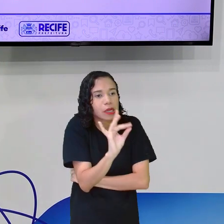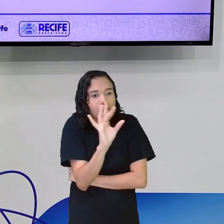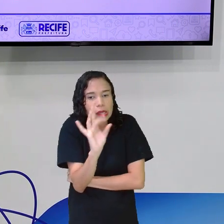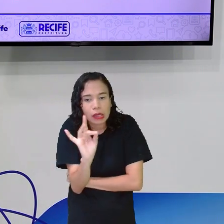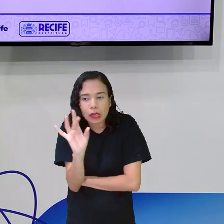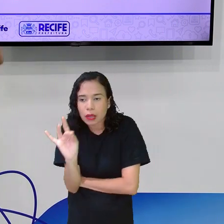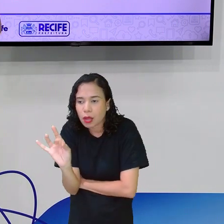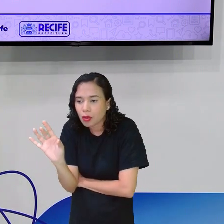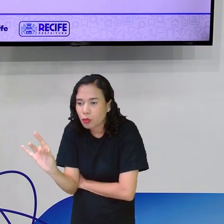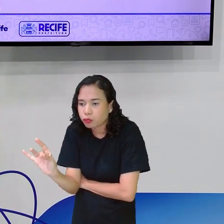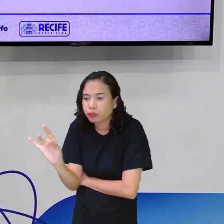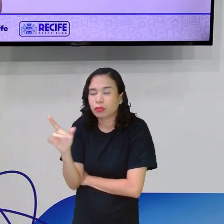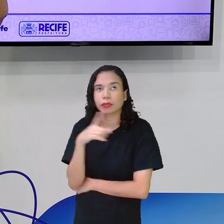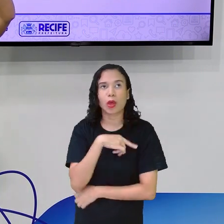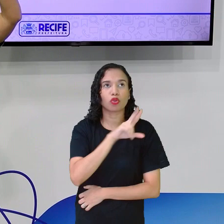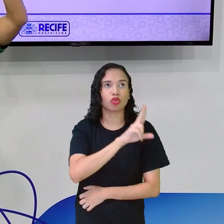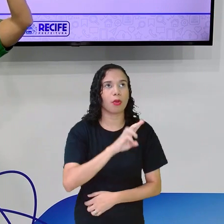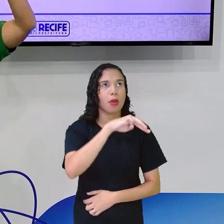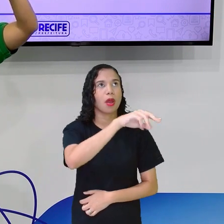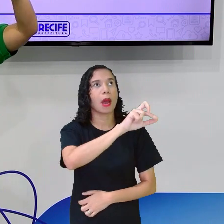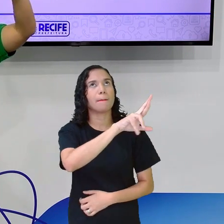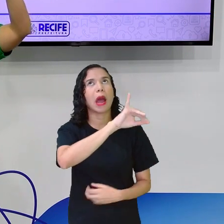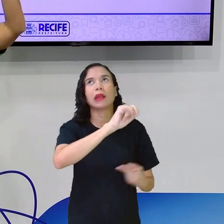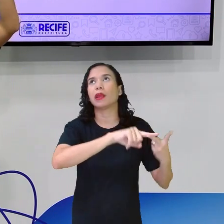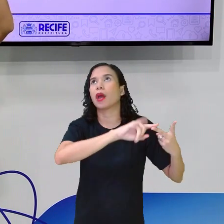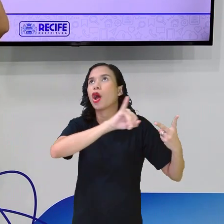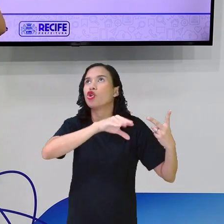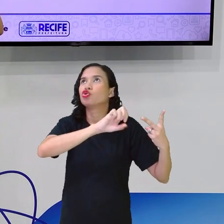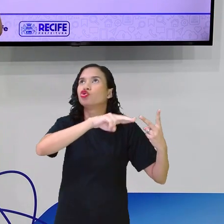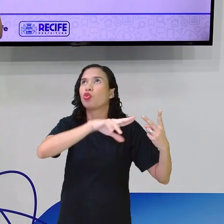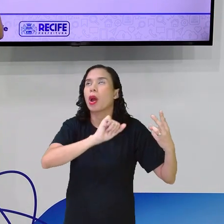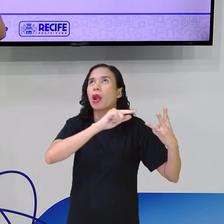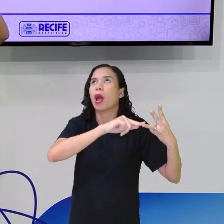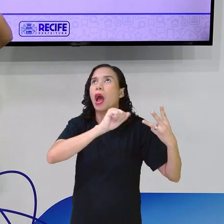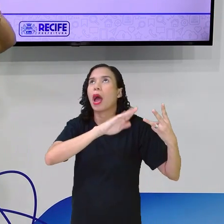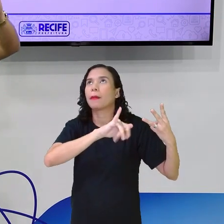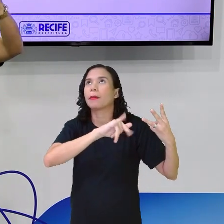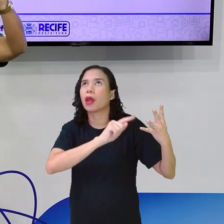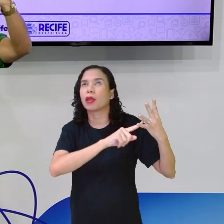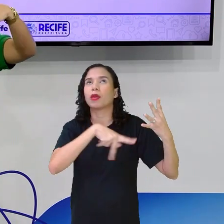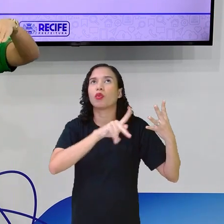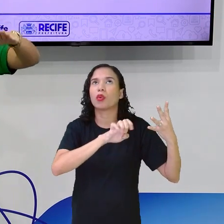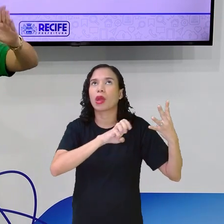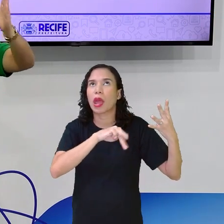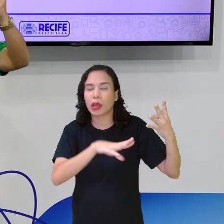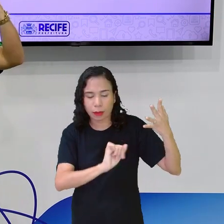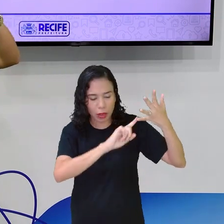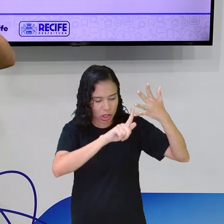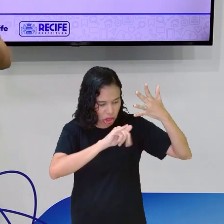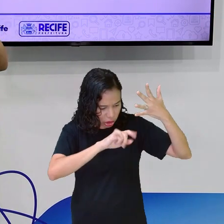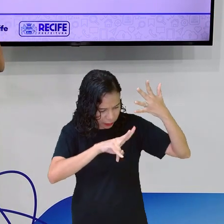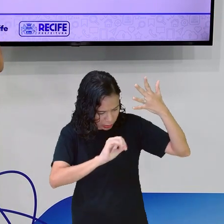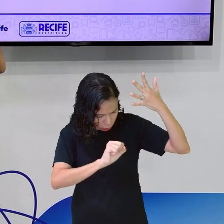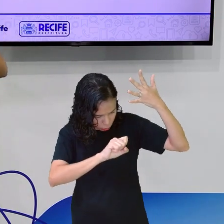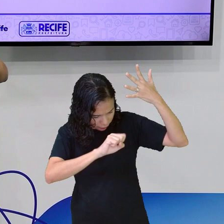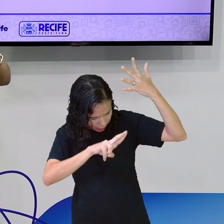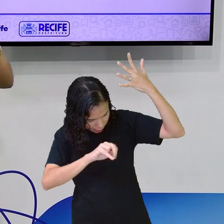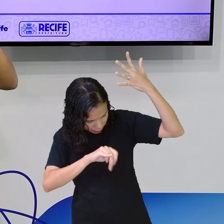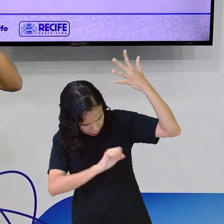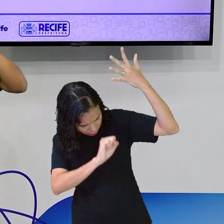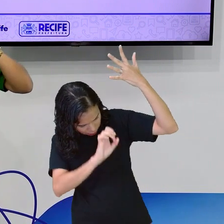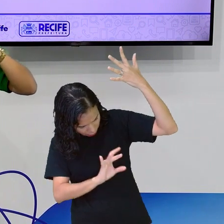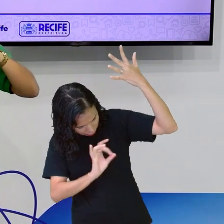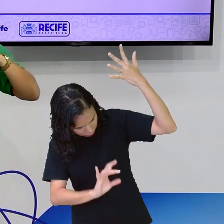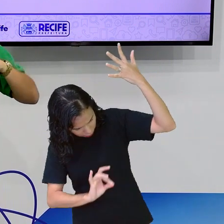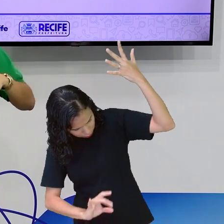nome dela. Maria, Joana, Abigail, Kedma, Givanilson, Vanessa,